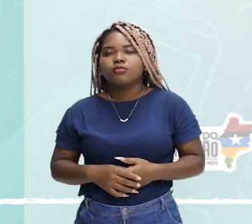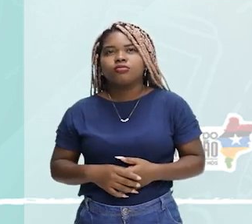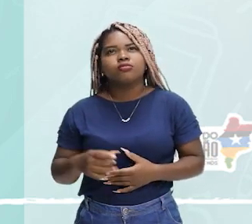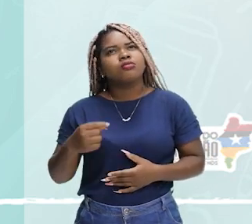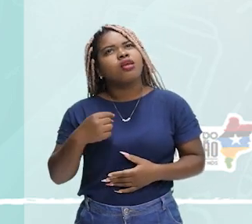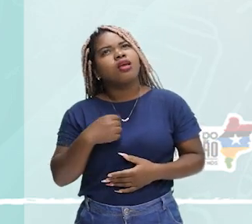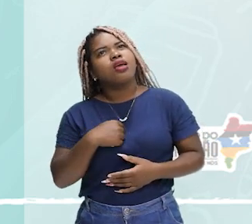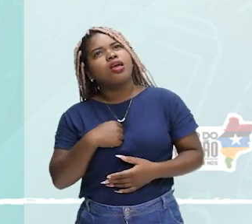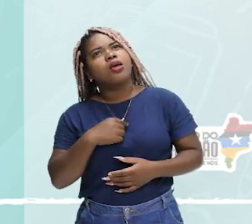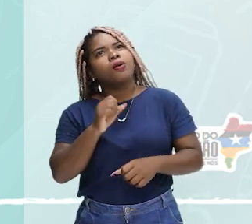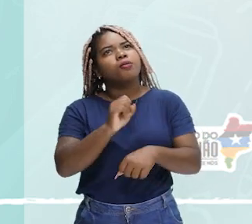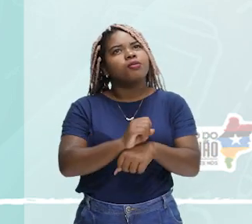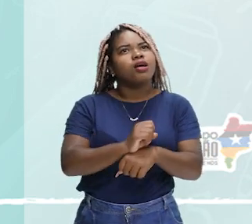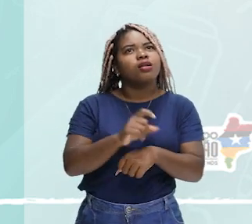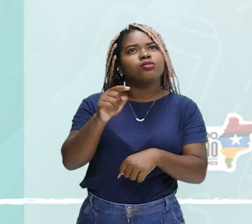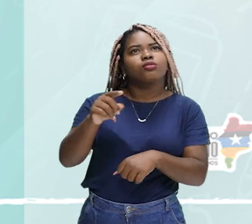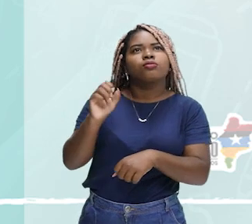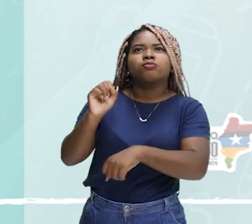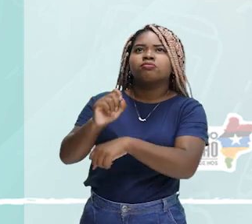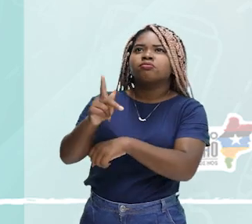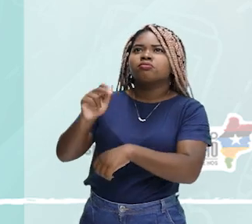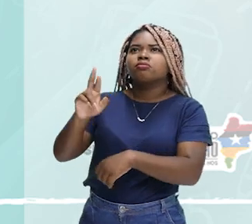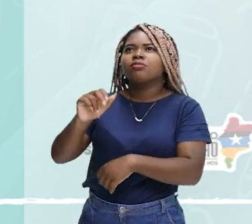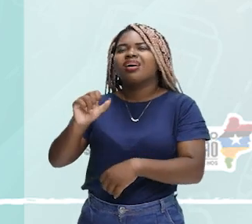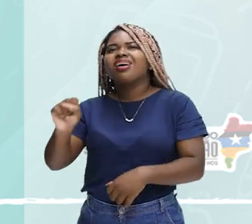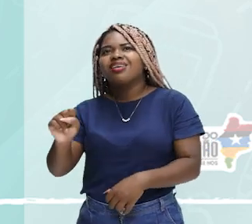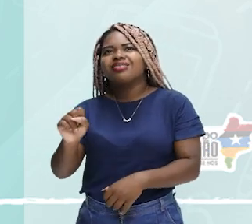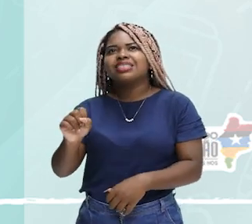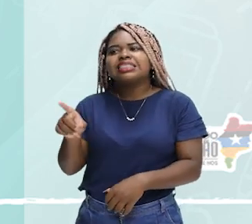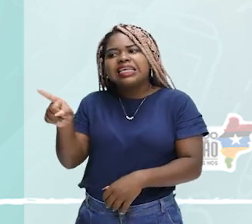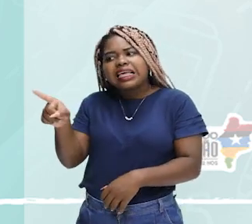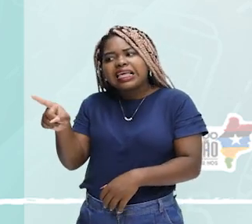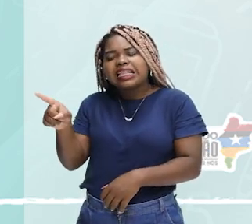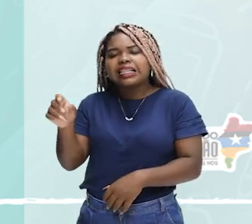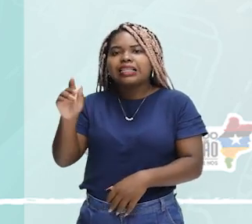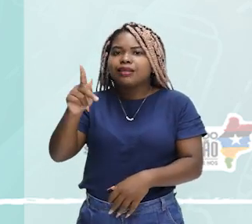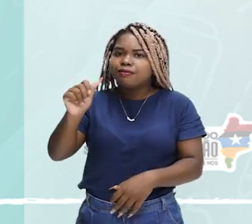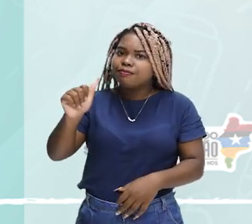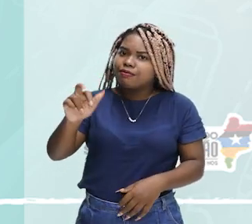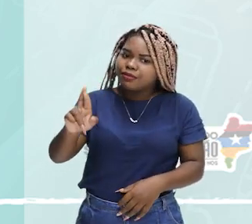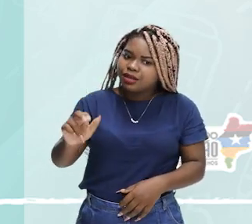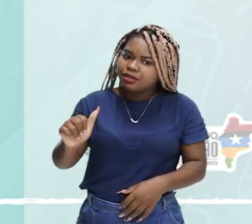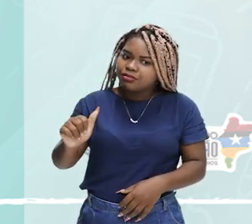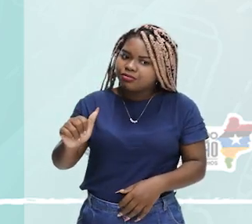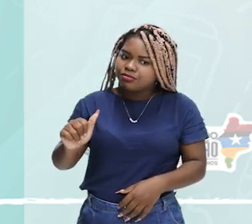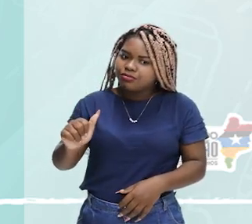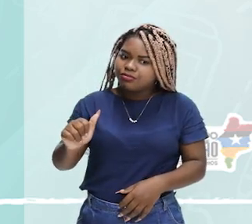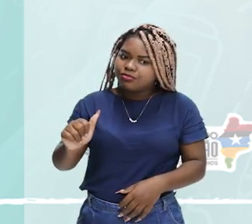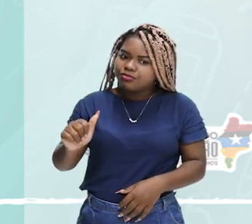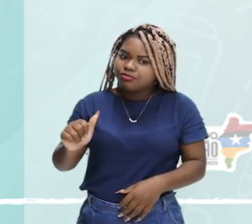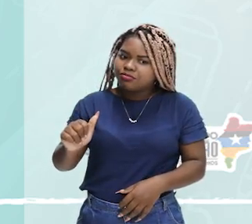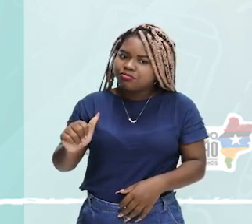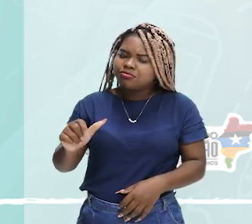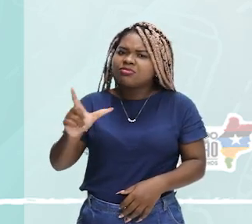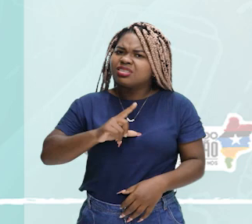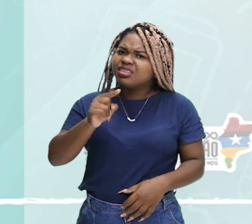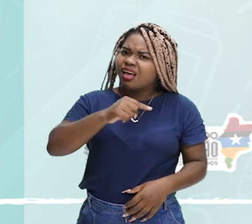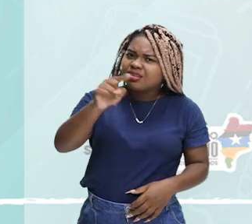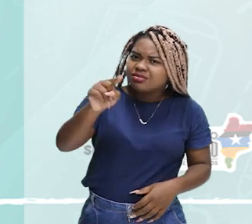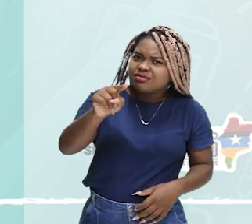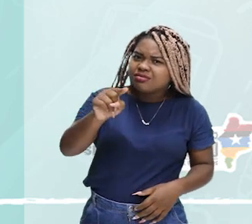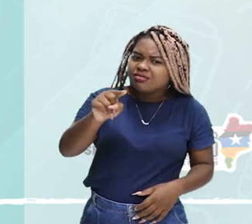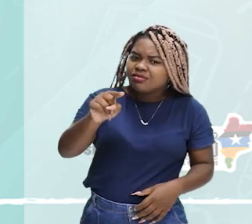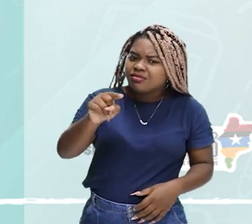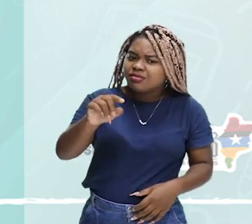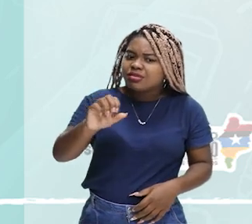tu paras, ele para. E aí, será que ele recebe o acento agudo? Sim ou não? Essa afirmação está correta ou está